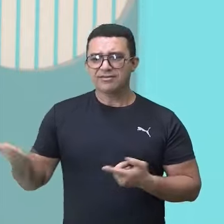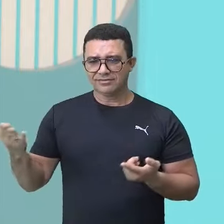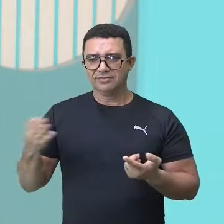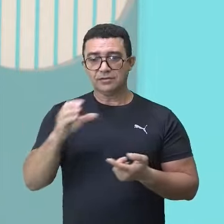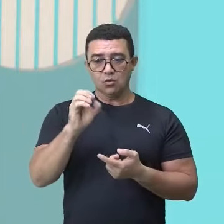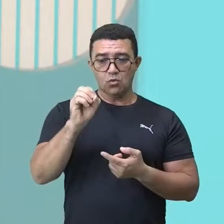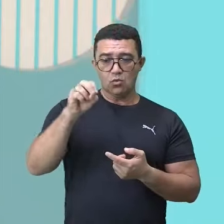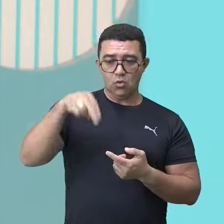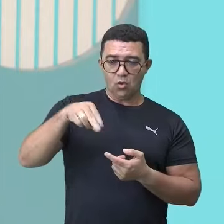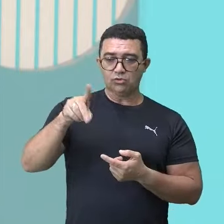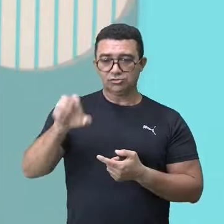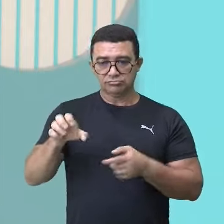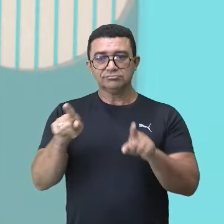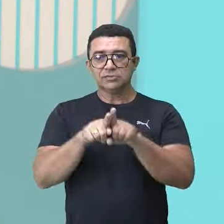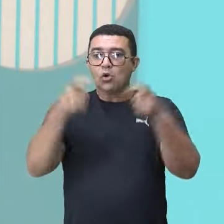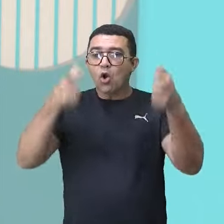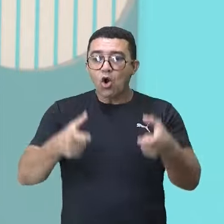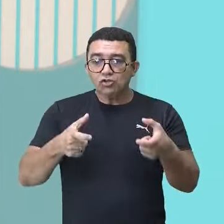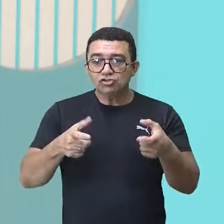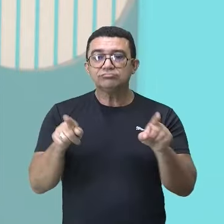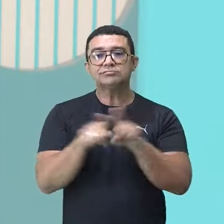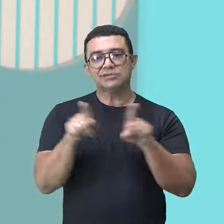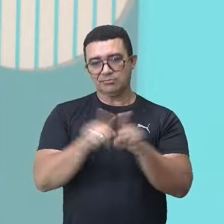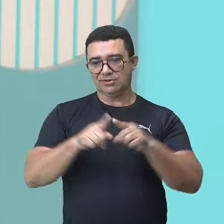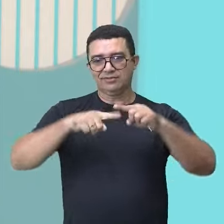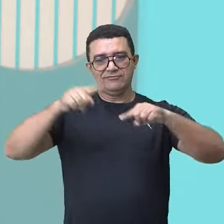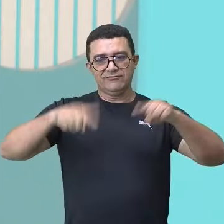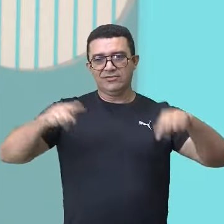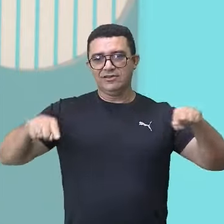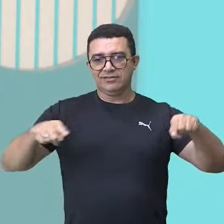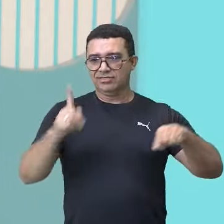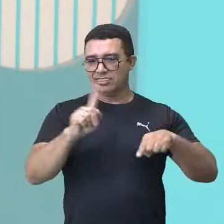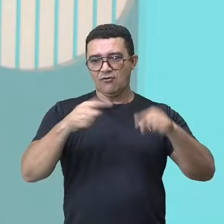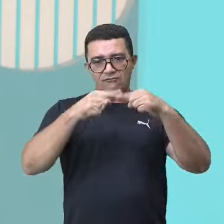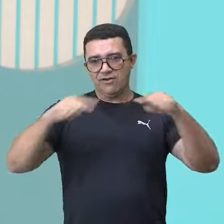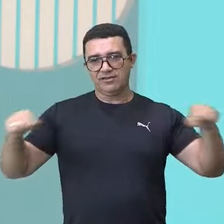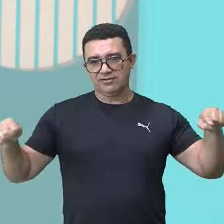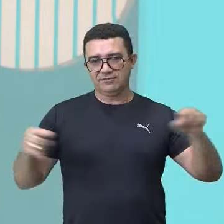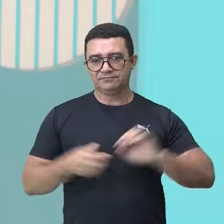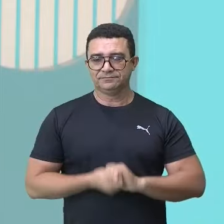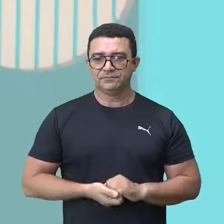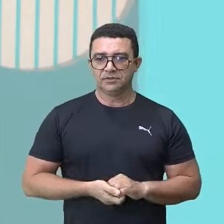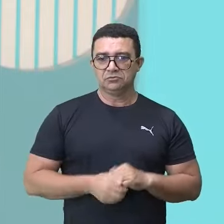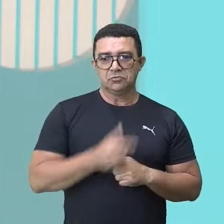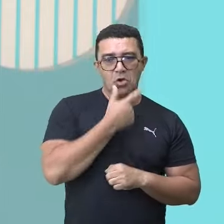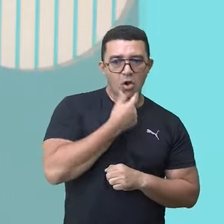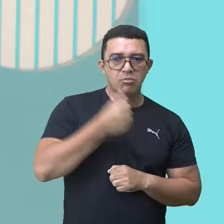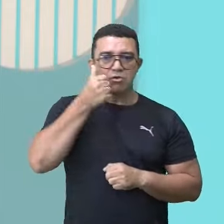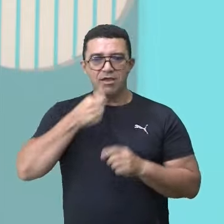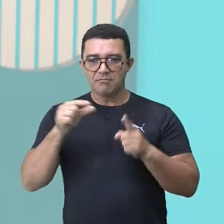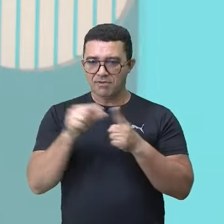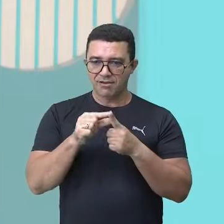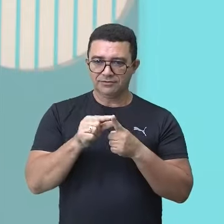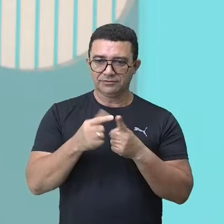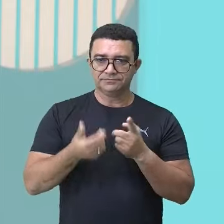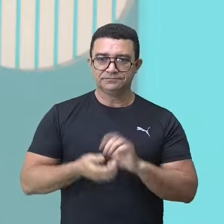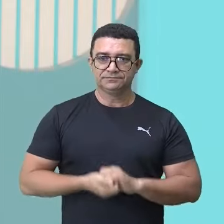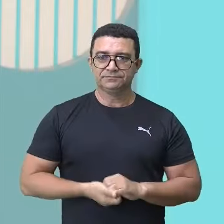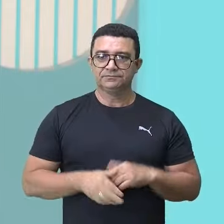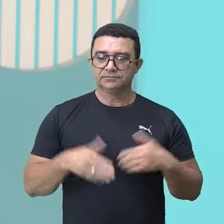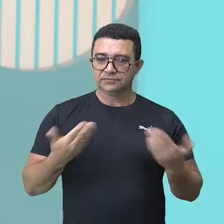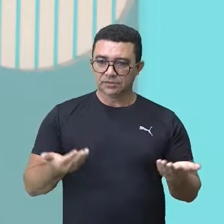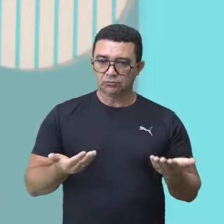invariável Beleza então invariável é aquele que não varia que não vai pro feminino não vai para o plural e